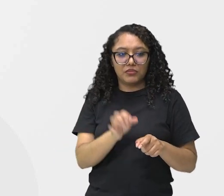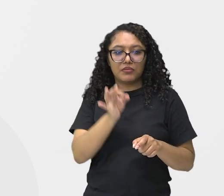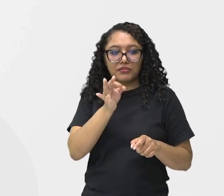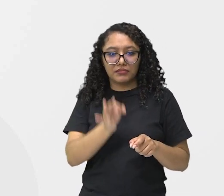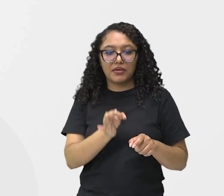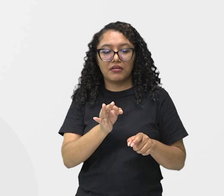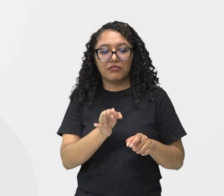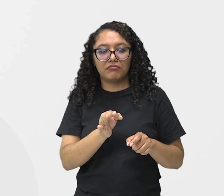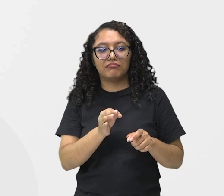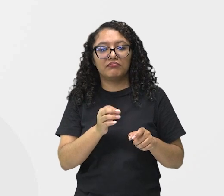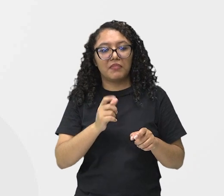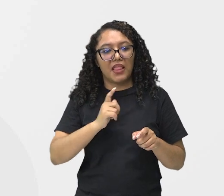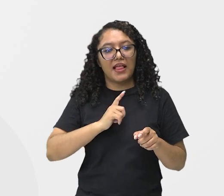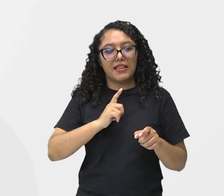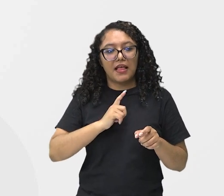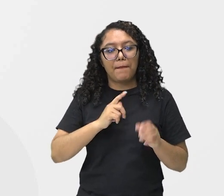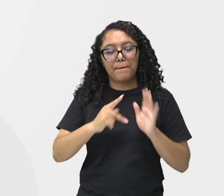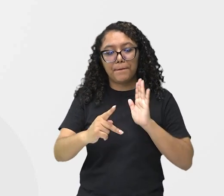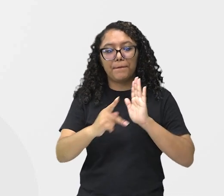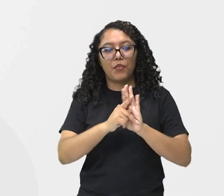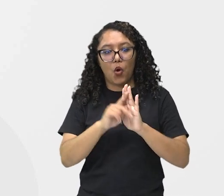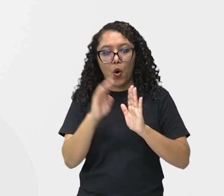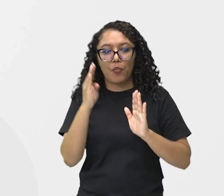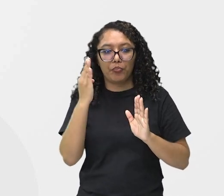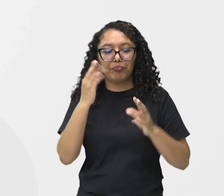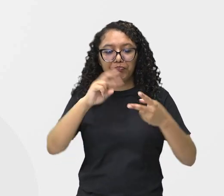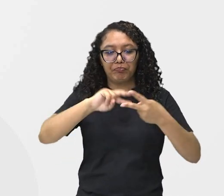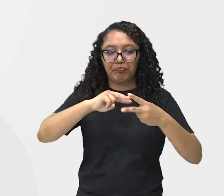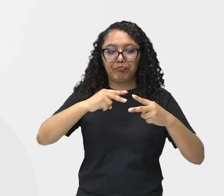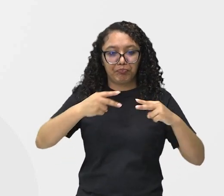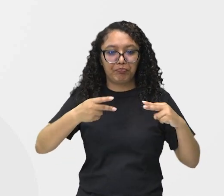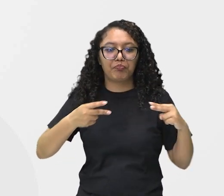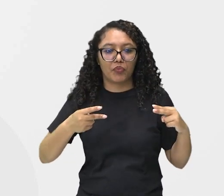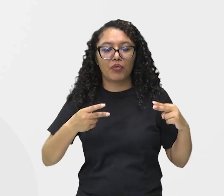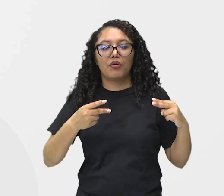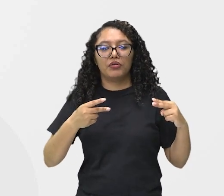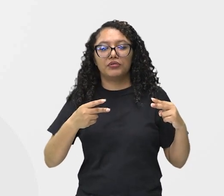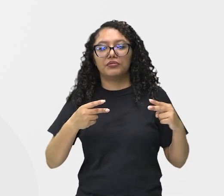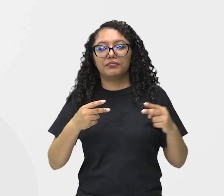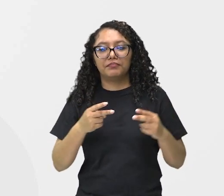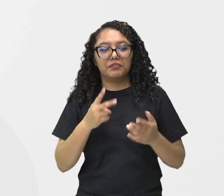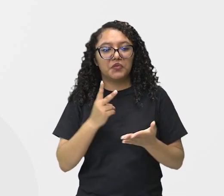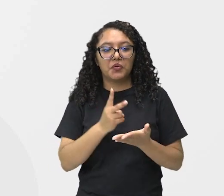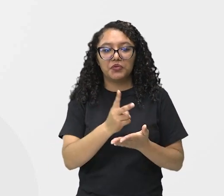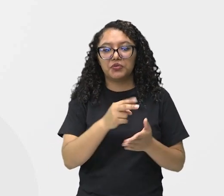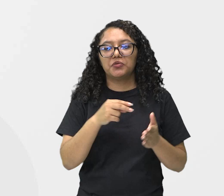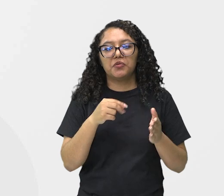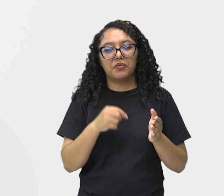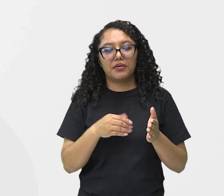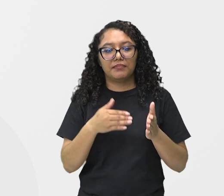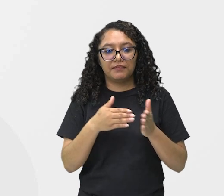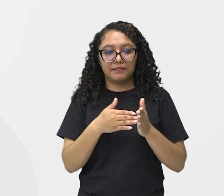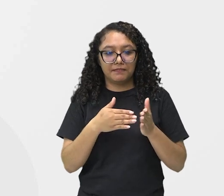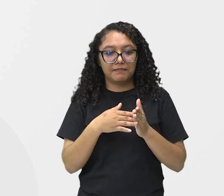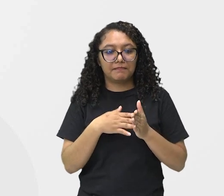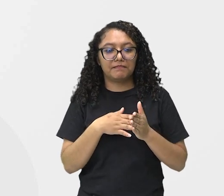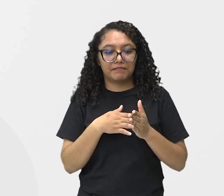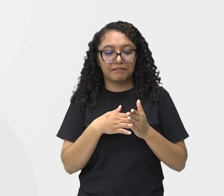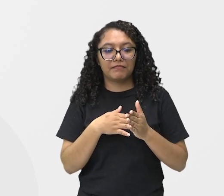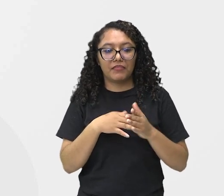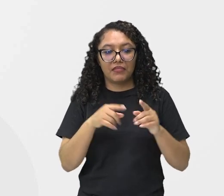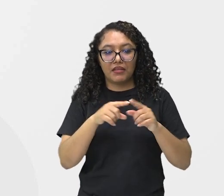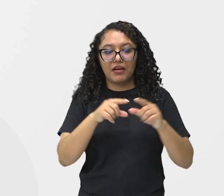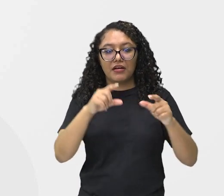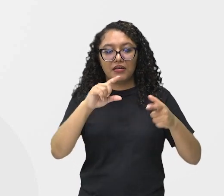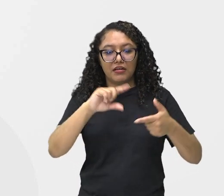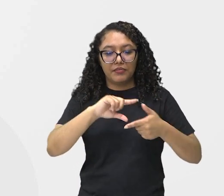uma natureza biológica que a restringe, que a encerra nessa essência inapreensível,